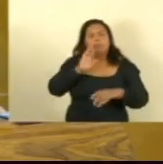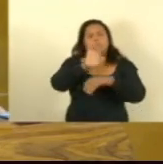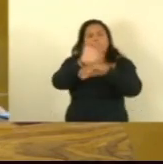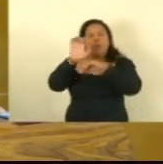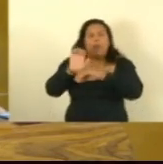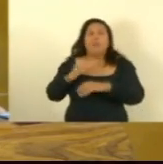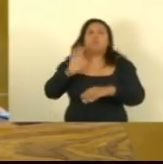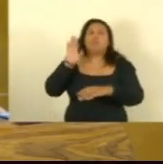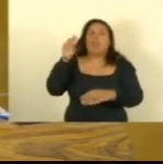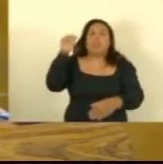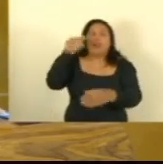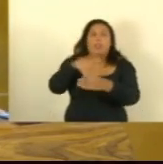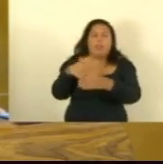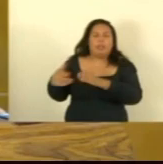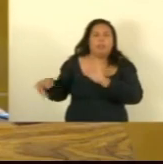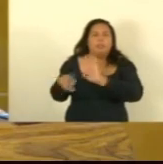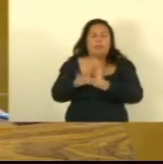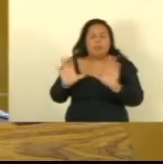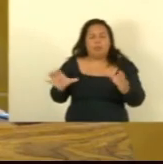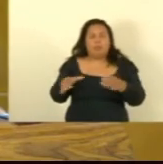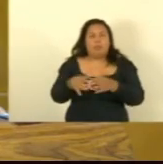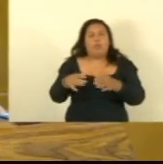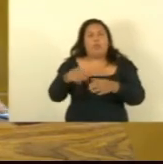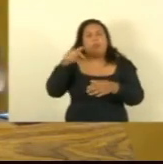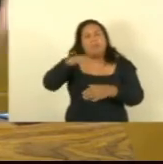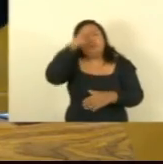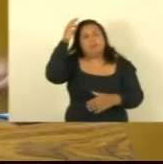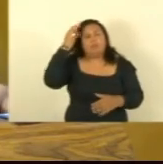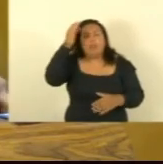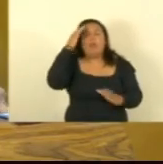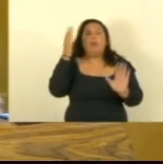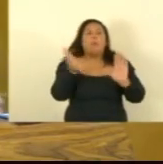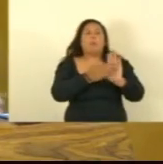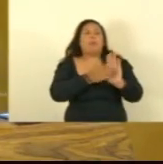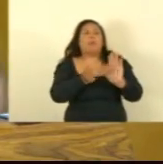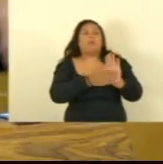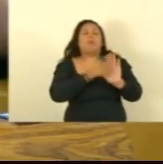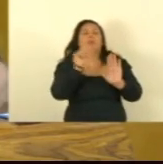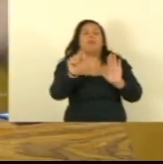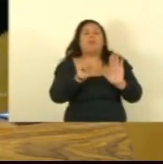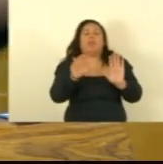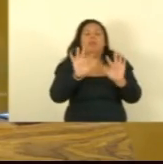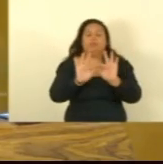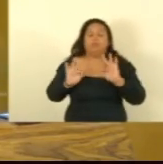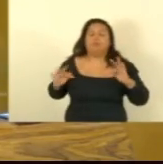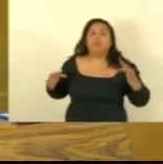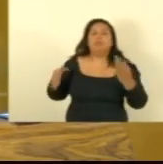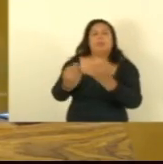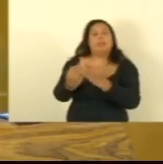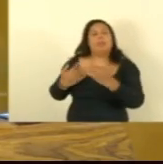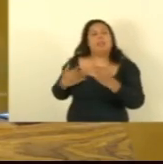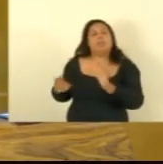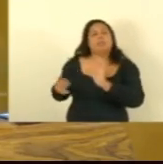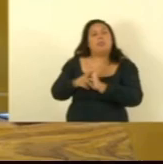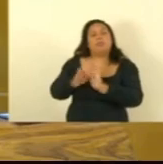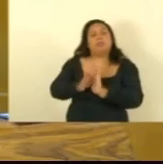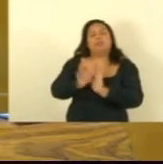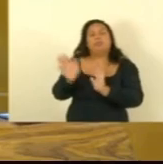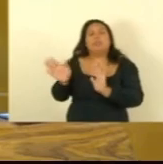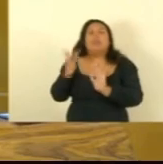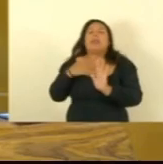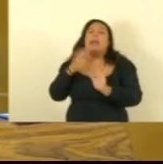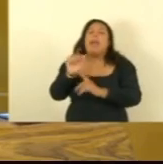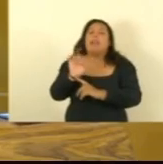parcela significativa da população Espírito Santense, proponho que as famílias atípicas tenham o direito